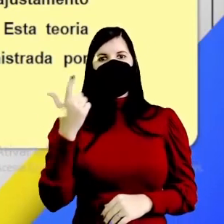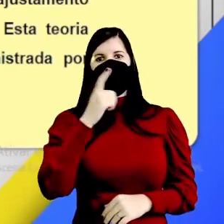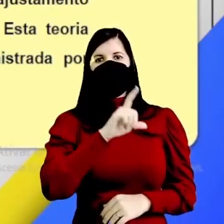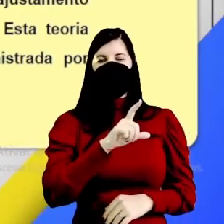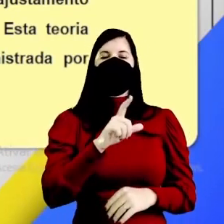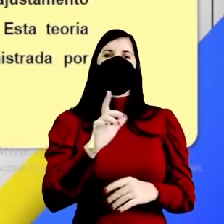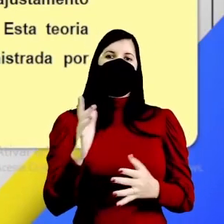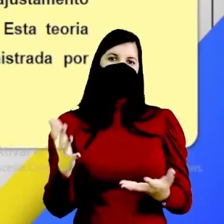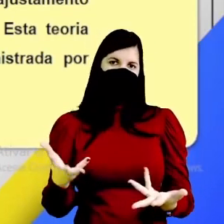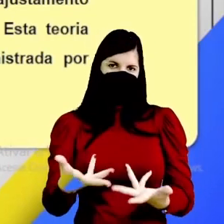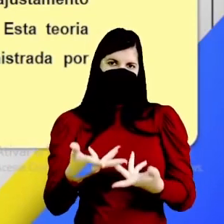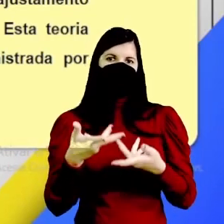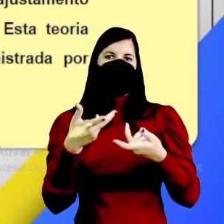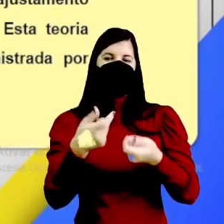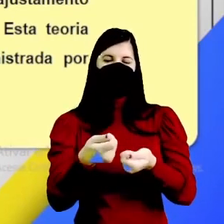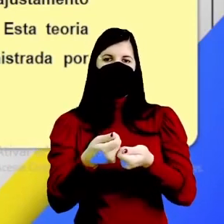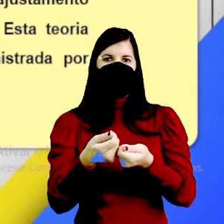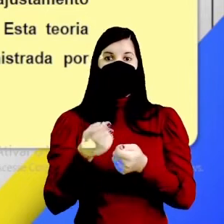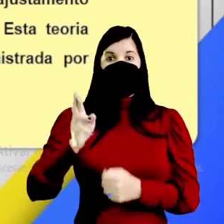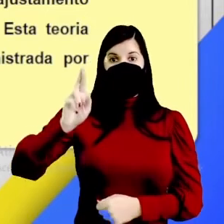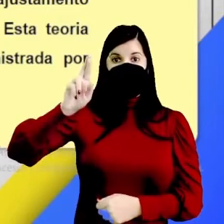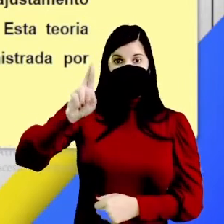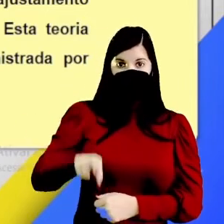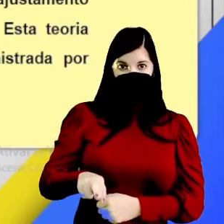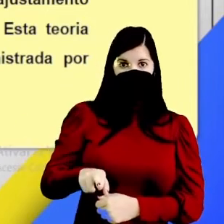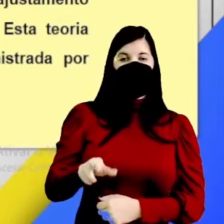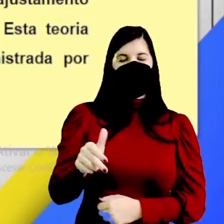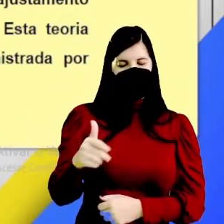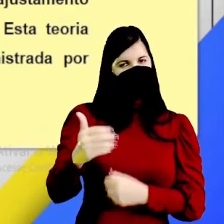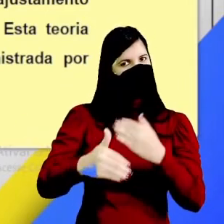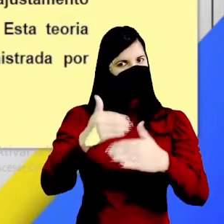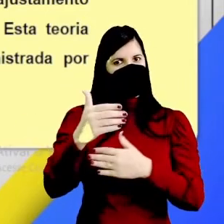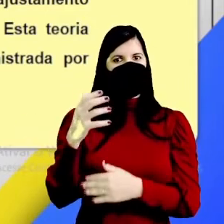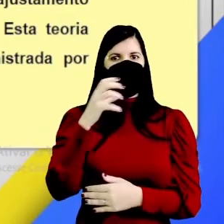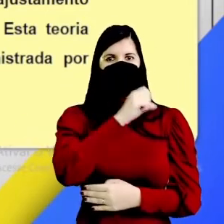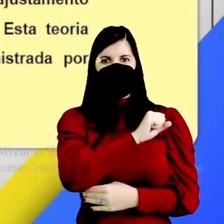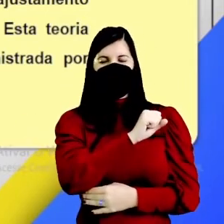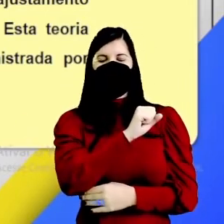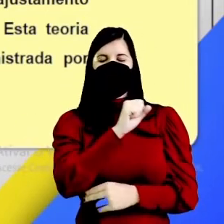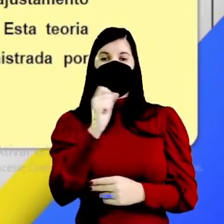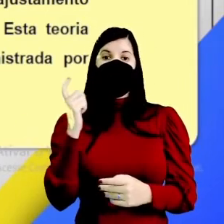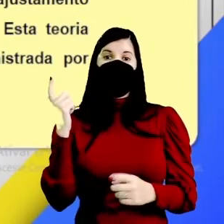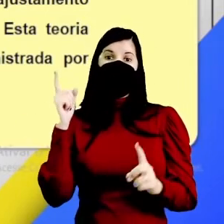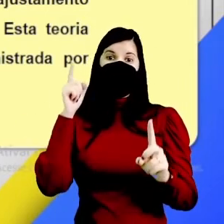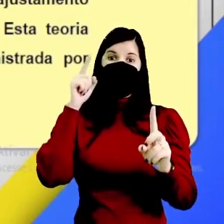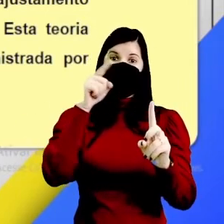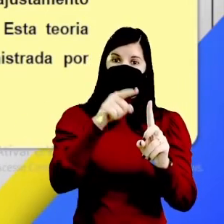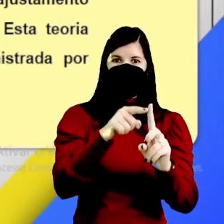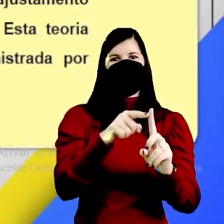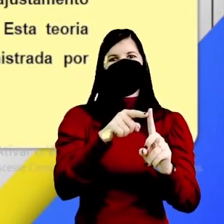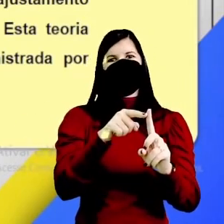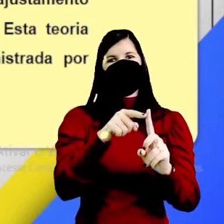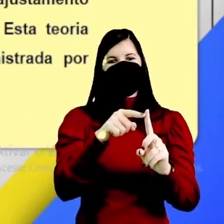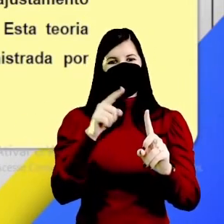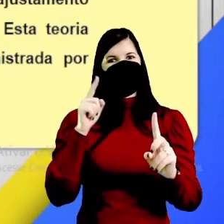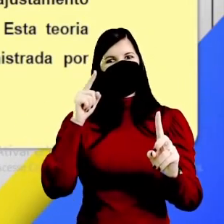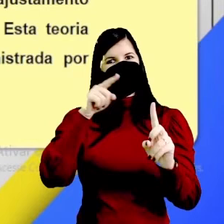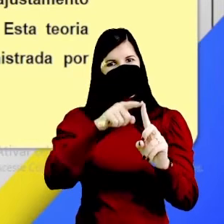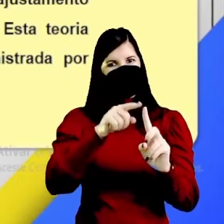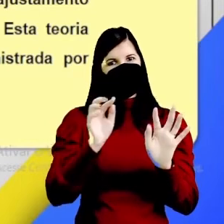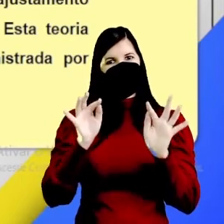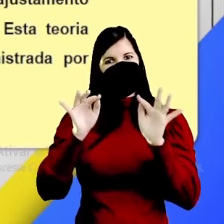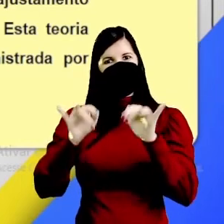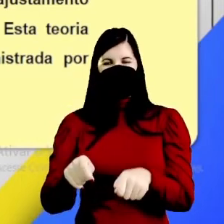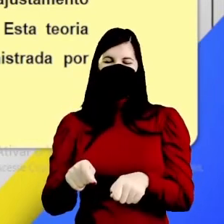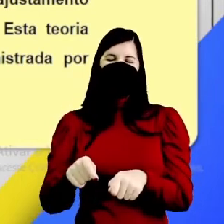máxima eficiência. Quanto mais racional, a eficiência vai ser maior, justamente para alcançar os objetivos, que seriam o final, né?